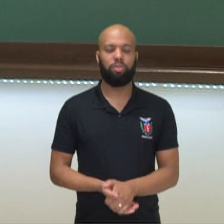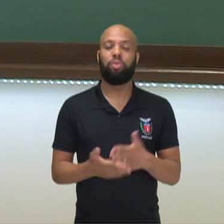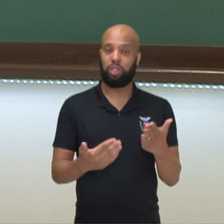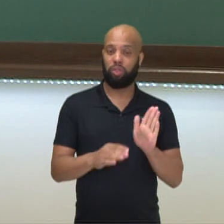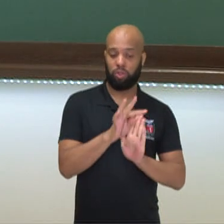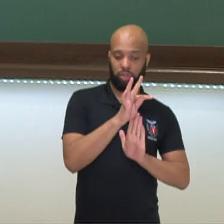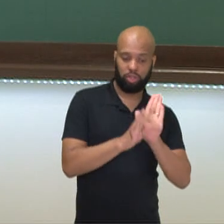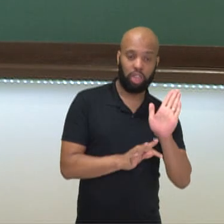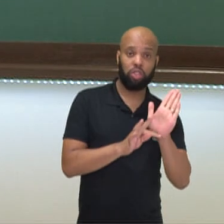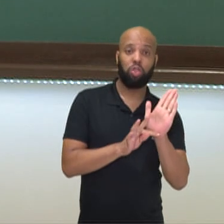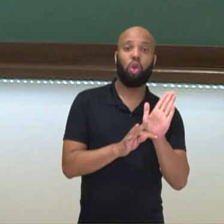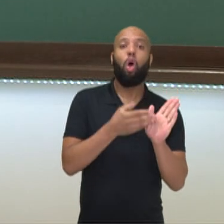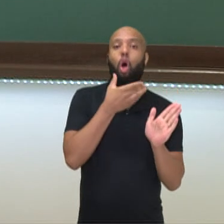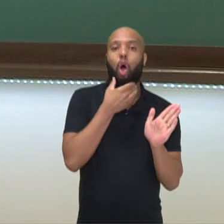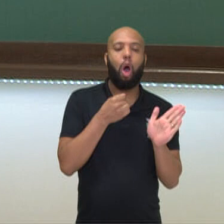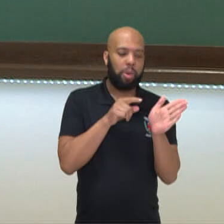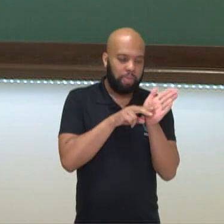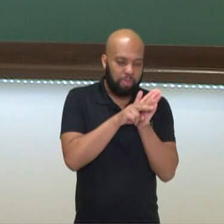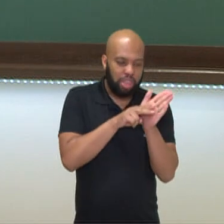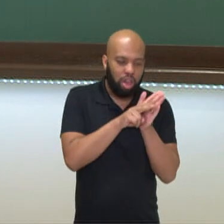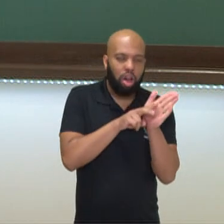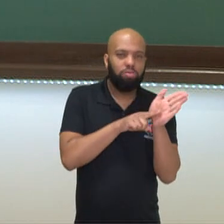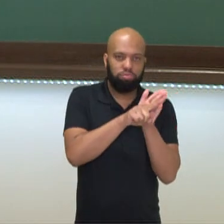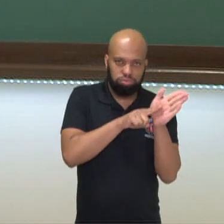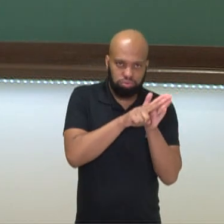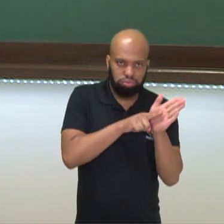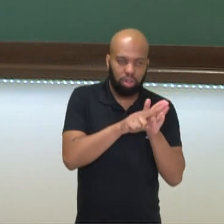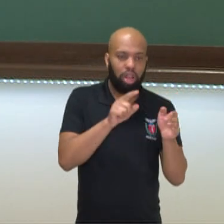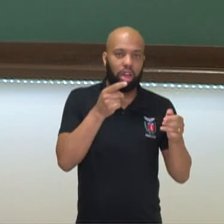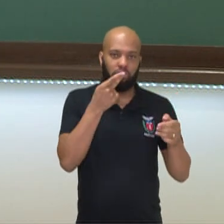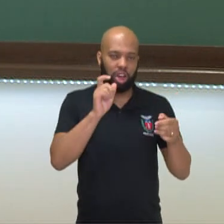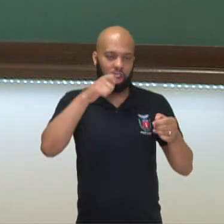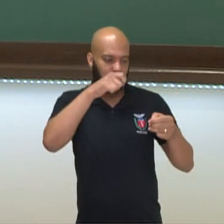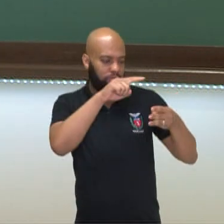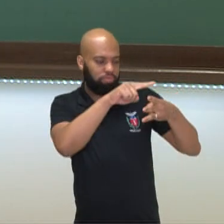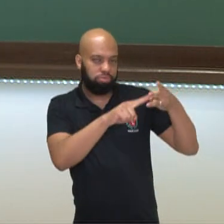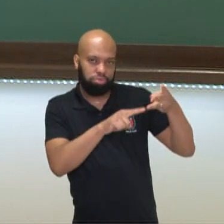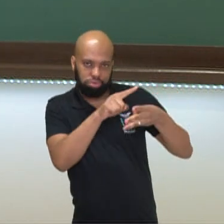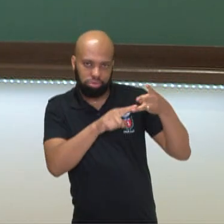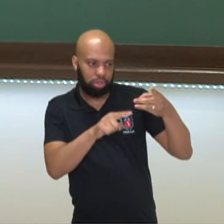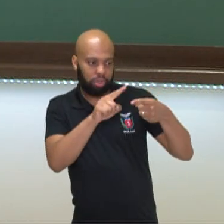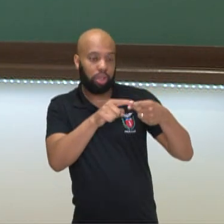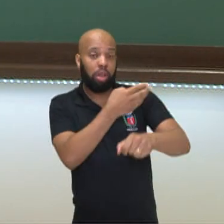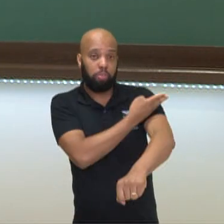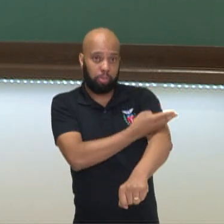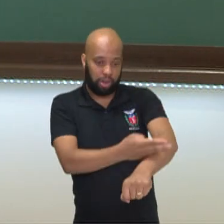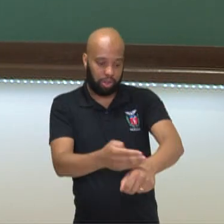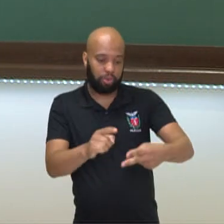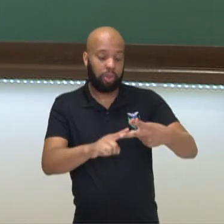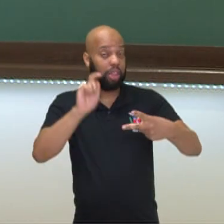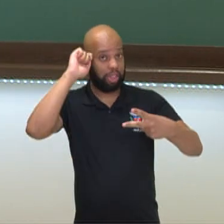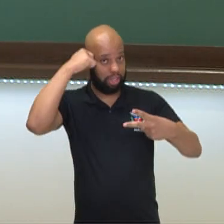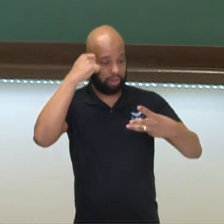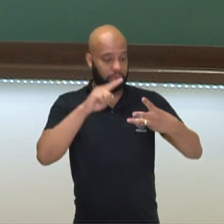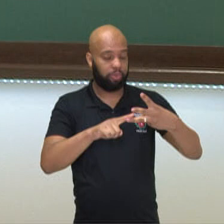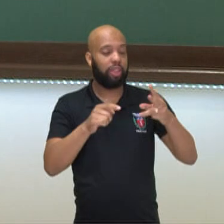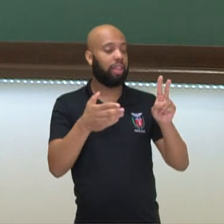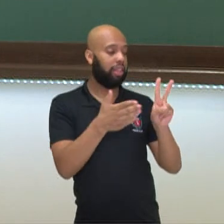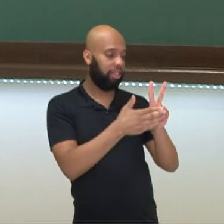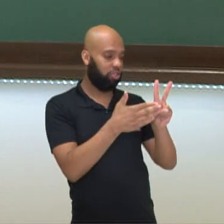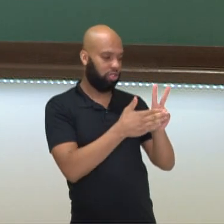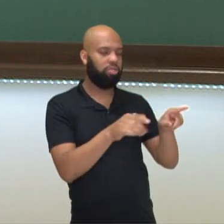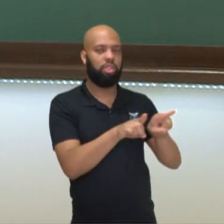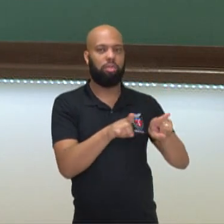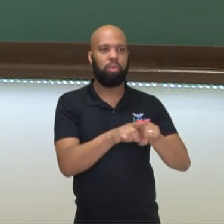O texto do biólogo Von Martius fala então de três raças humanas: os brancos, os negros, os indígenas,